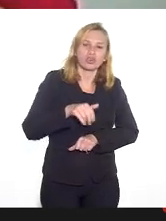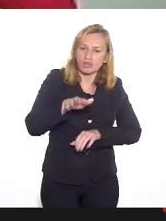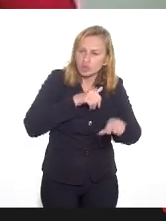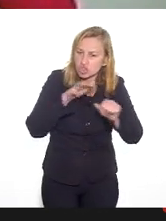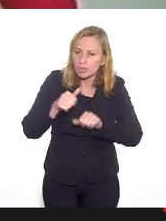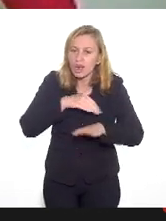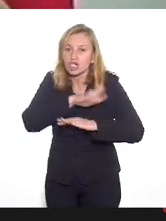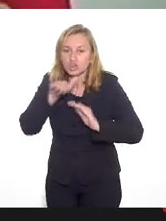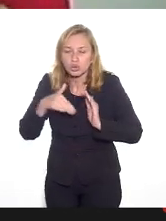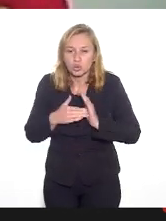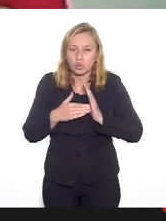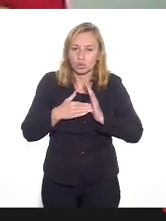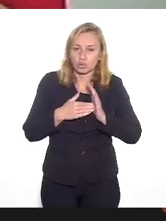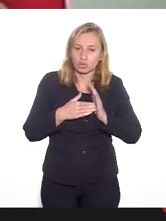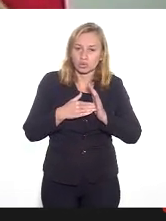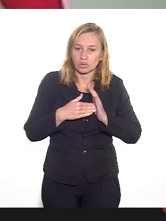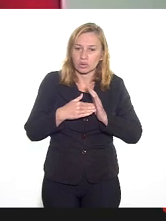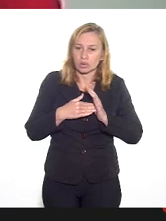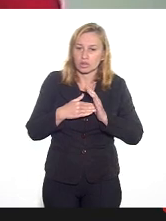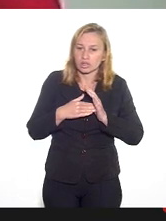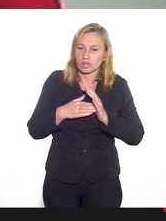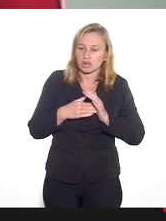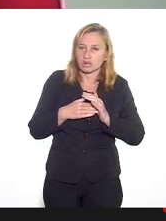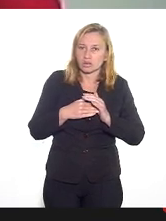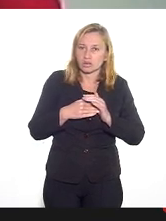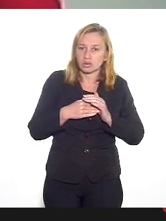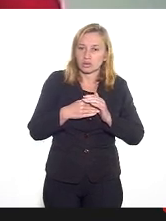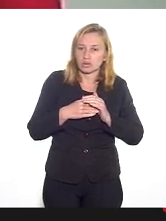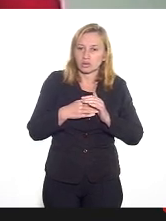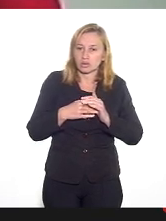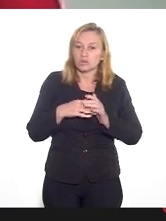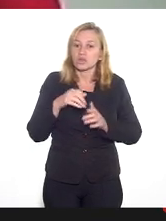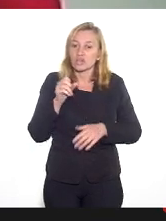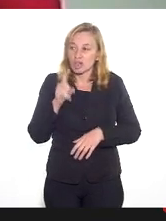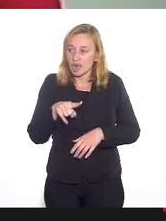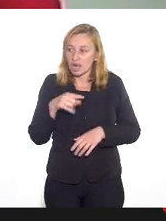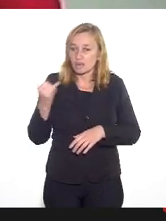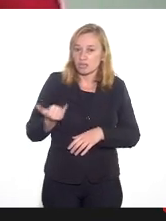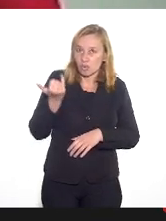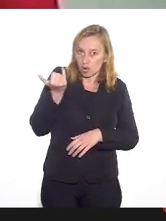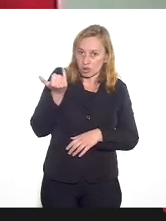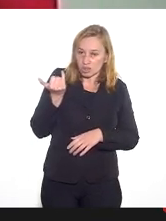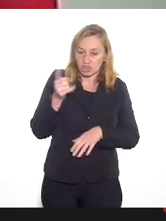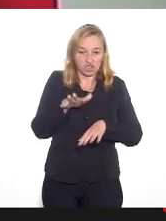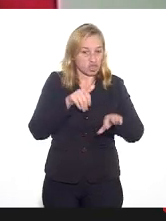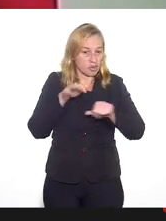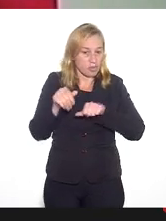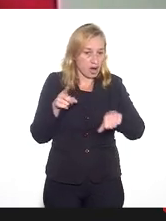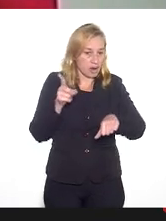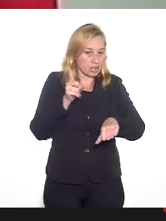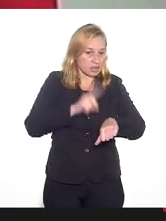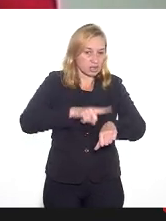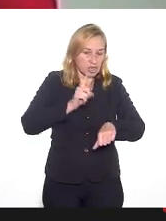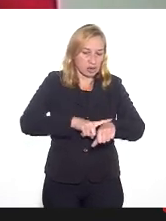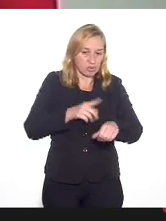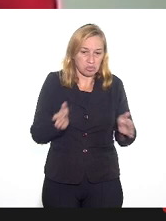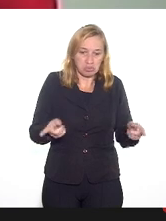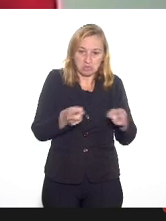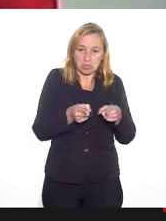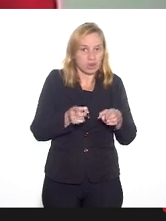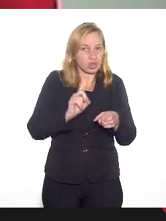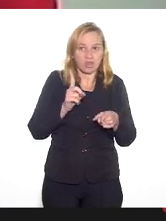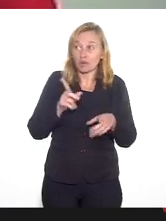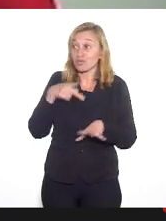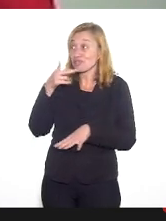vamos chamar todo mundo, não seria aquilo que é o necessário, o chamamento temporário não é o que se foi